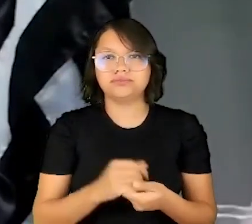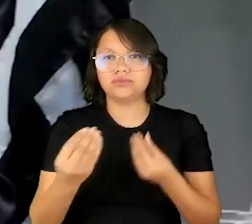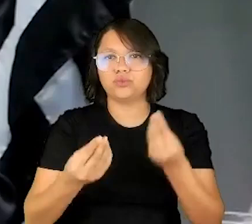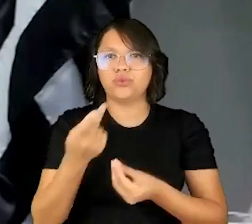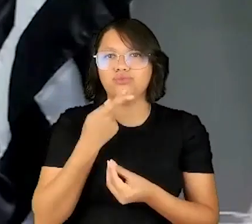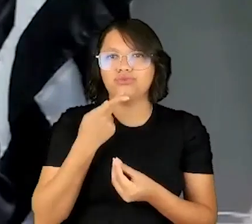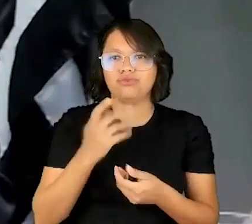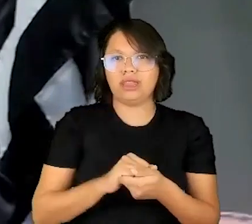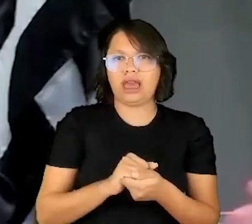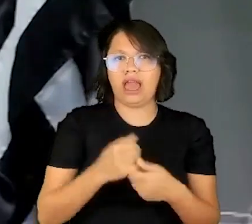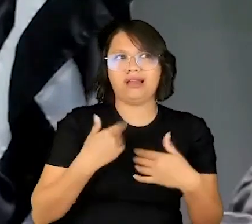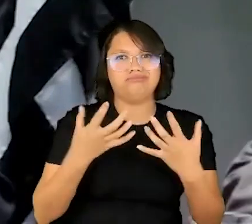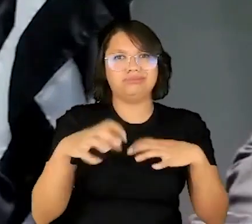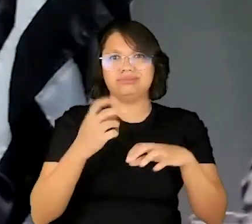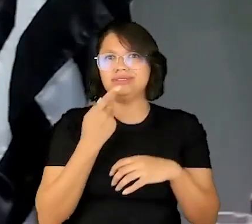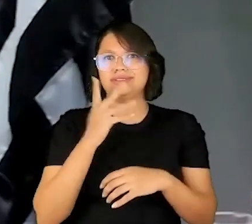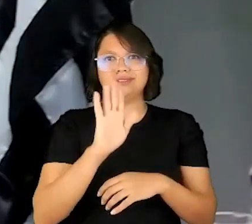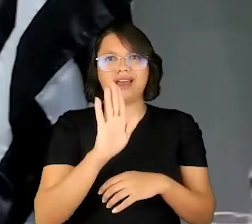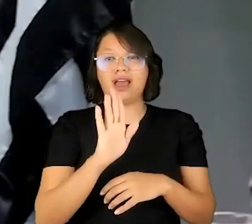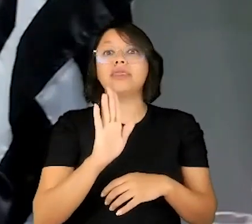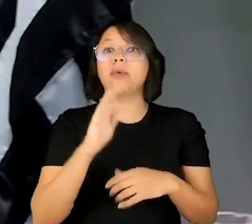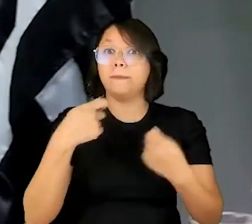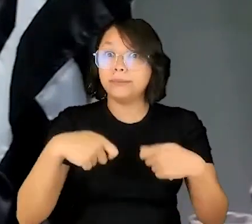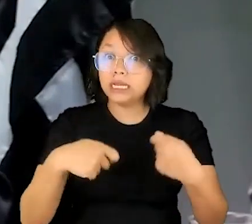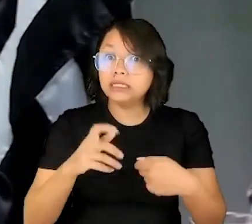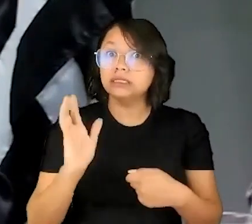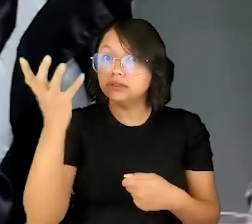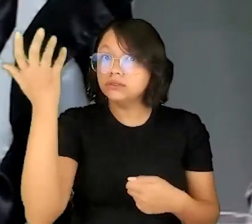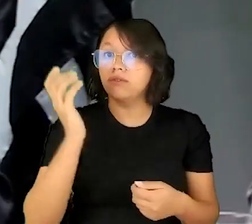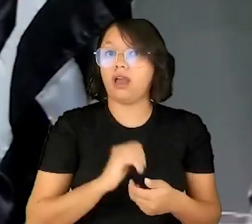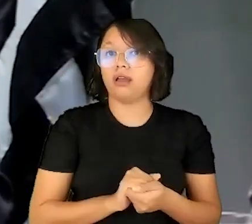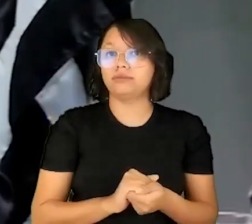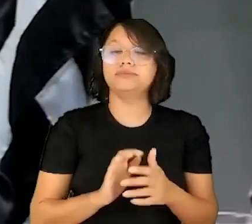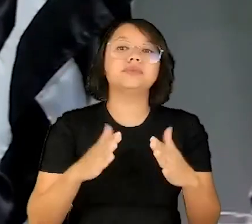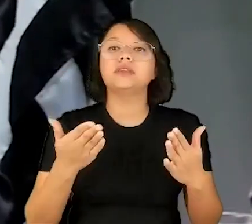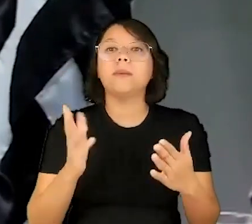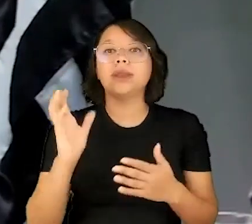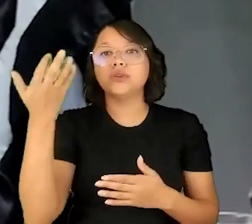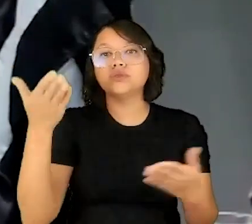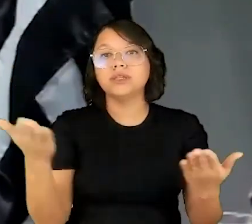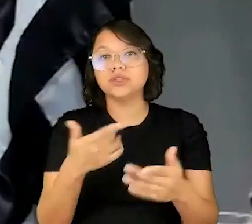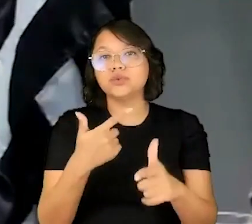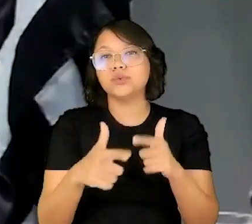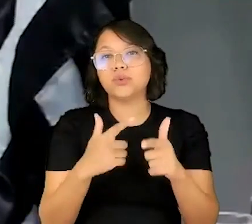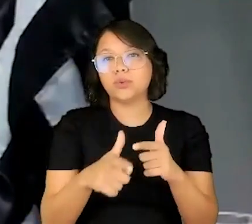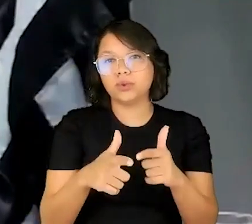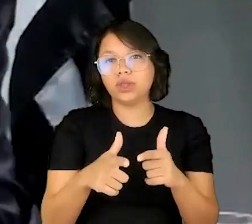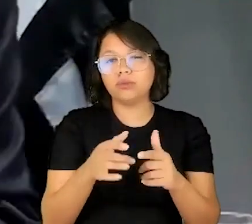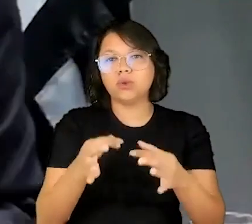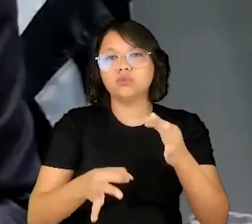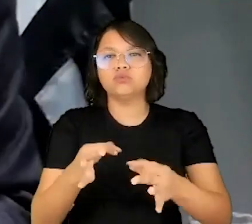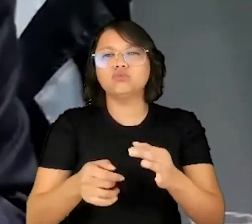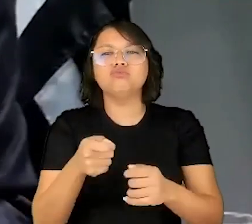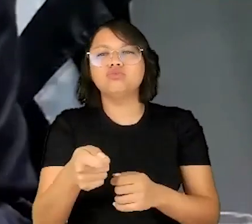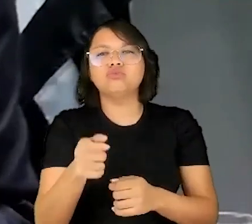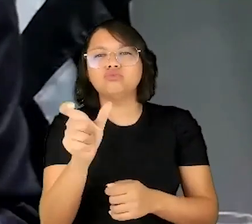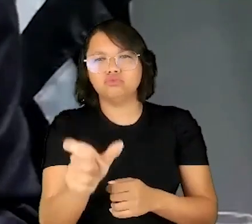ó, me abstenho, tal, tem que resolver. Então, para resolver esses problemas, o juiz vai buscando